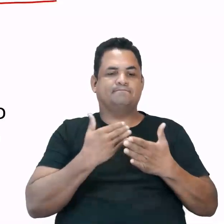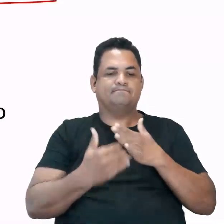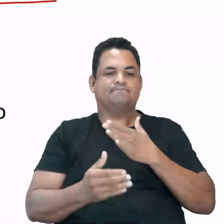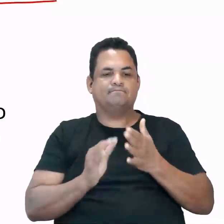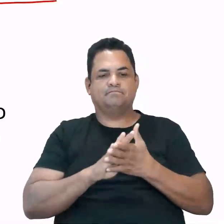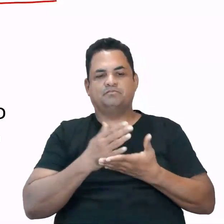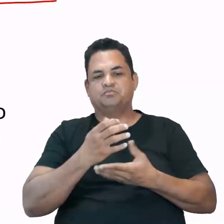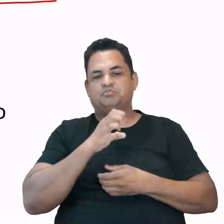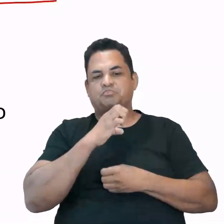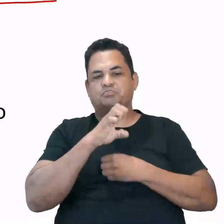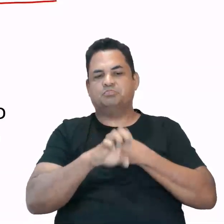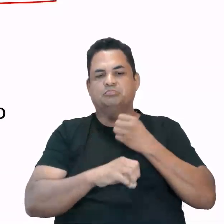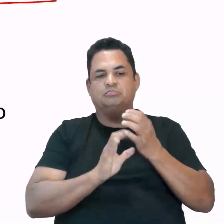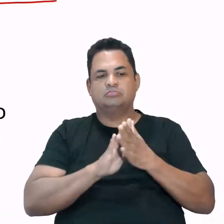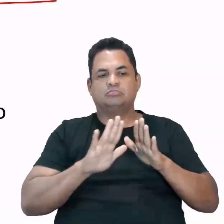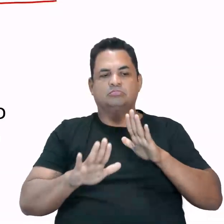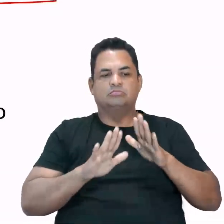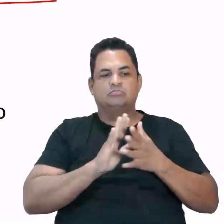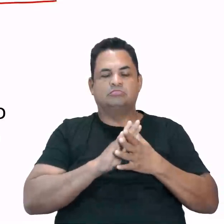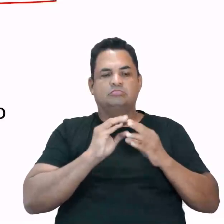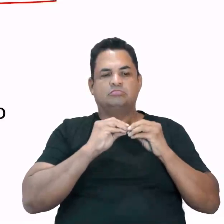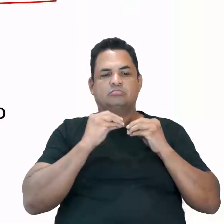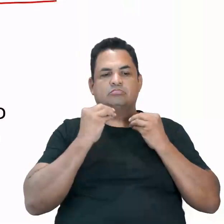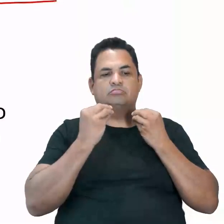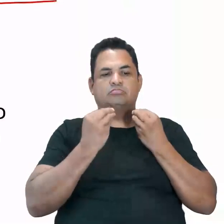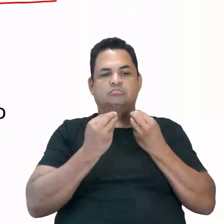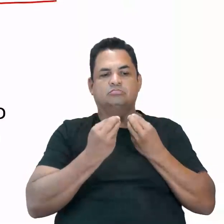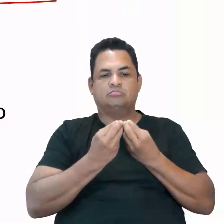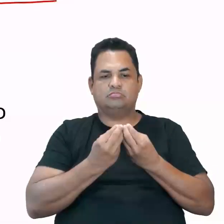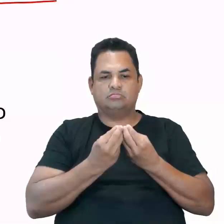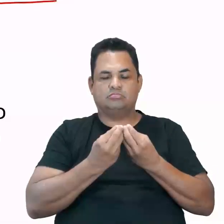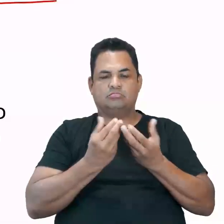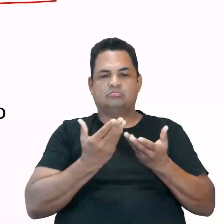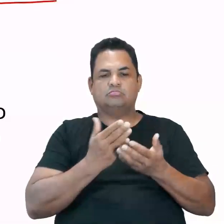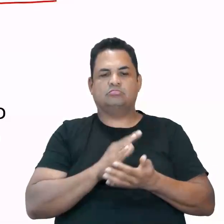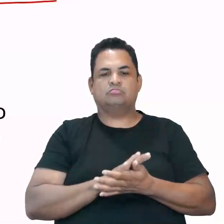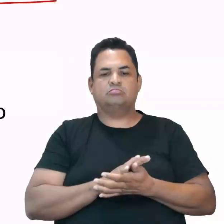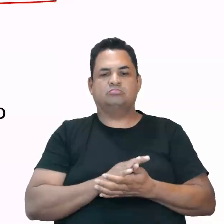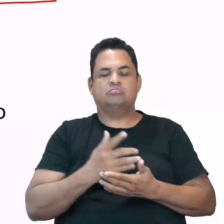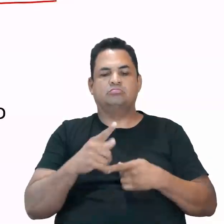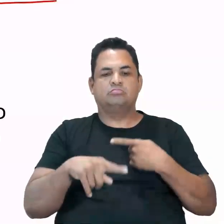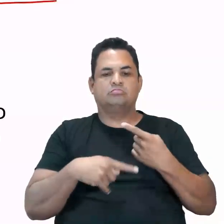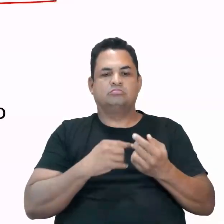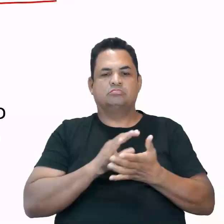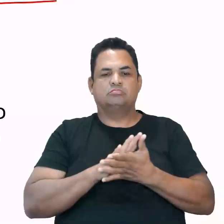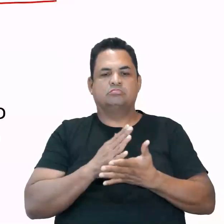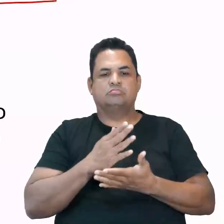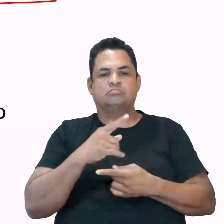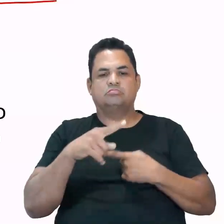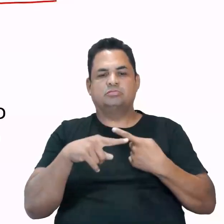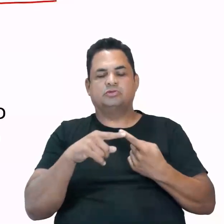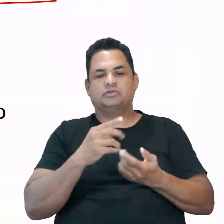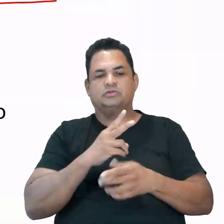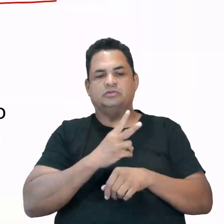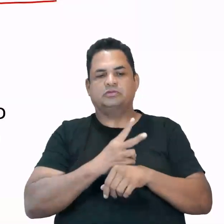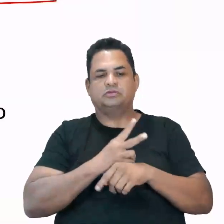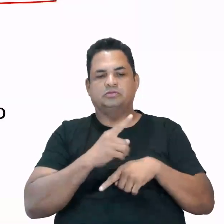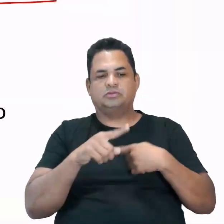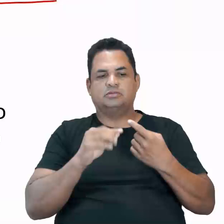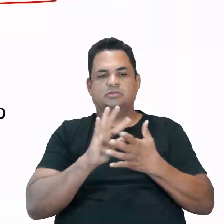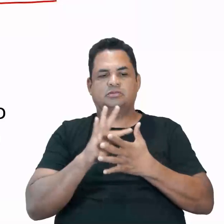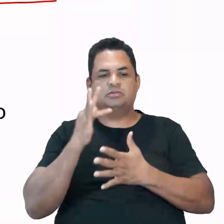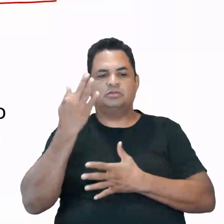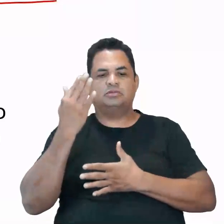depende da substância de que é constituído o corpo. Nós vamos ver até uma série triboelétrica daqui a pouquinho. Esse